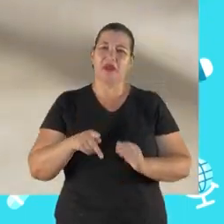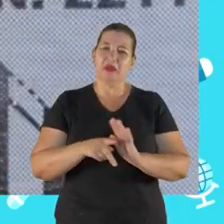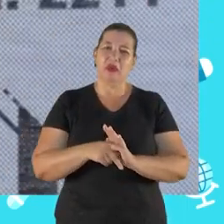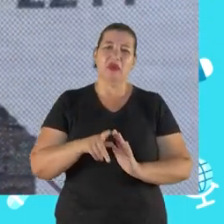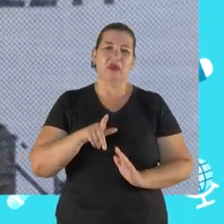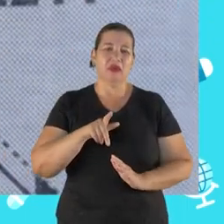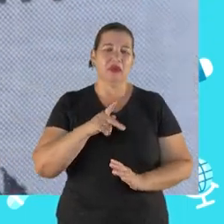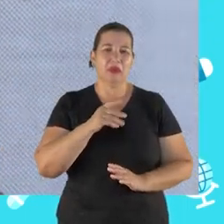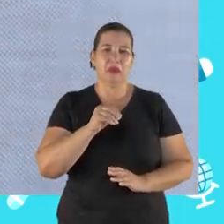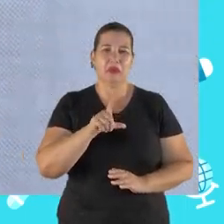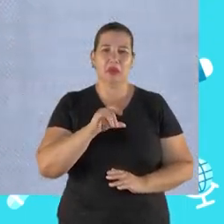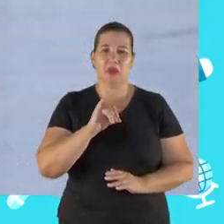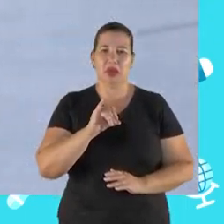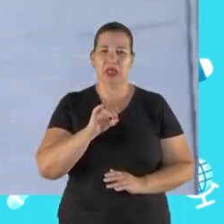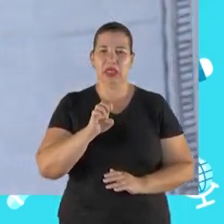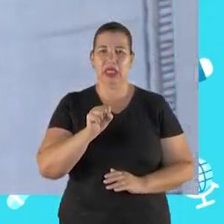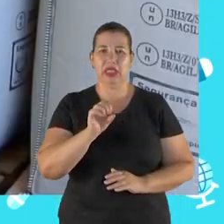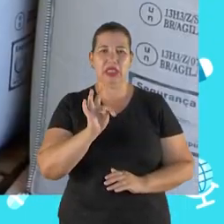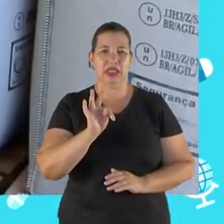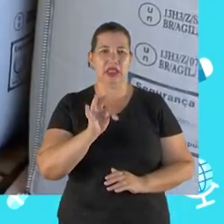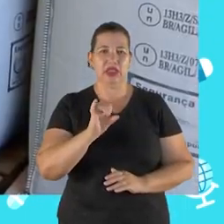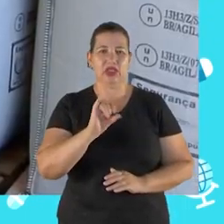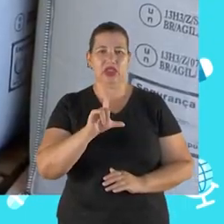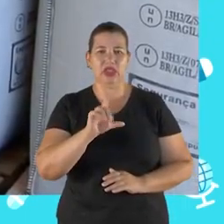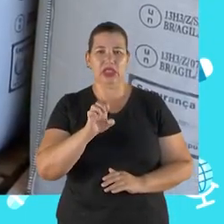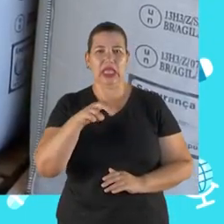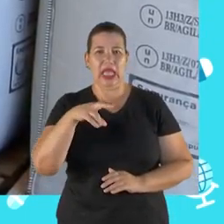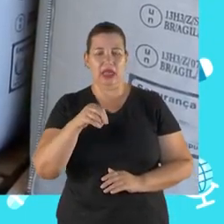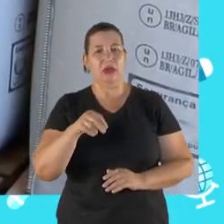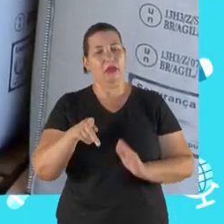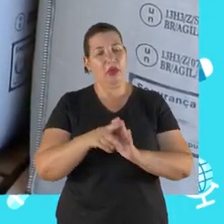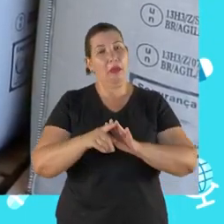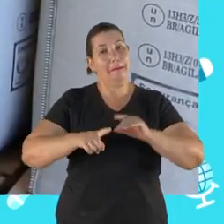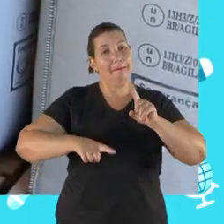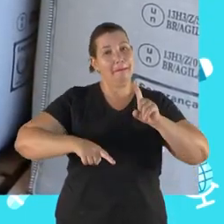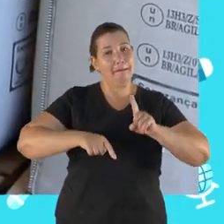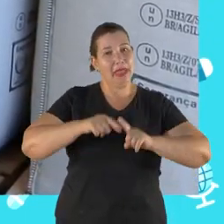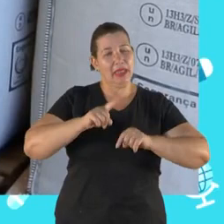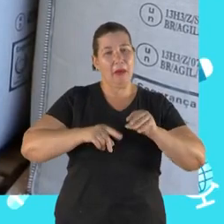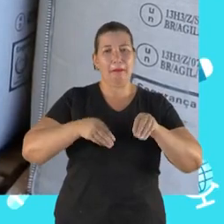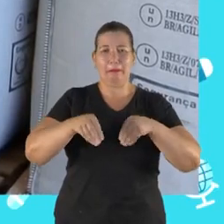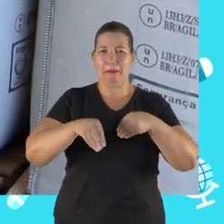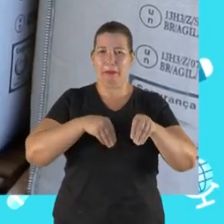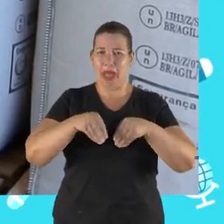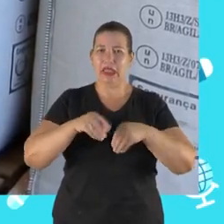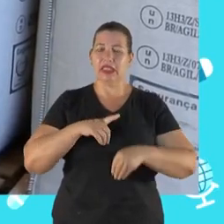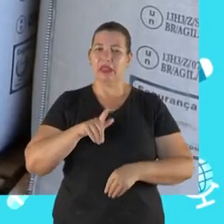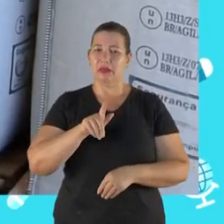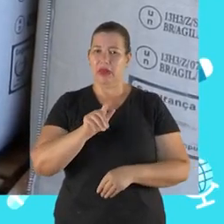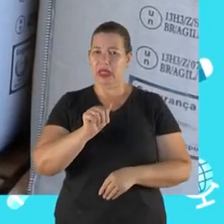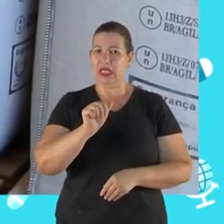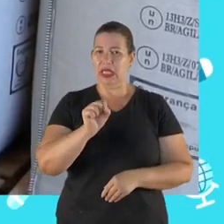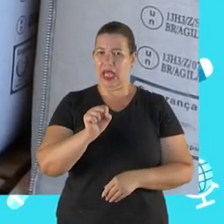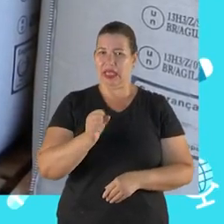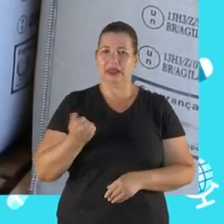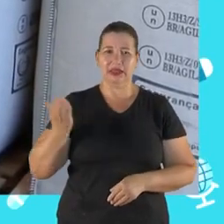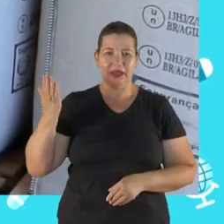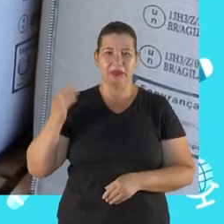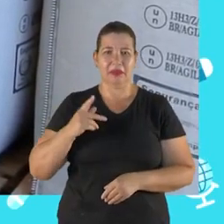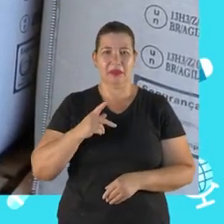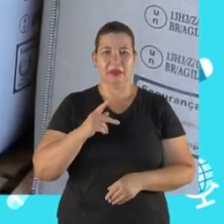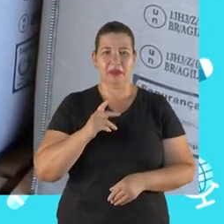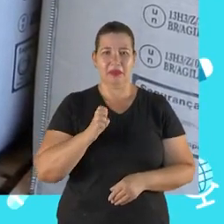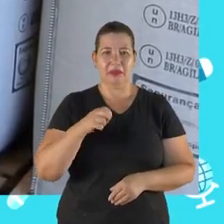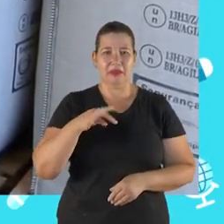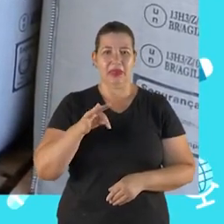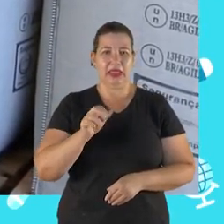pequenininhas. Elas são feitas de poliestireno, é um tipo de plástico, e aqui dentro dessas esferas também já tem um gás, é um pentano.